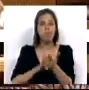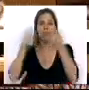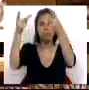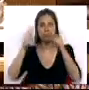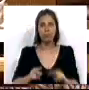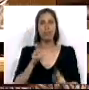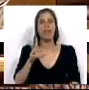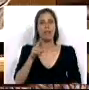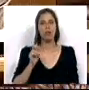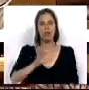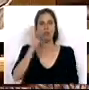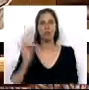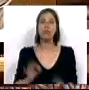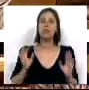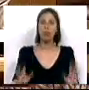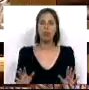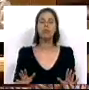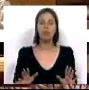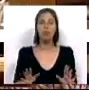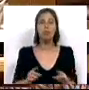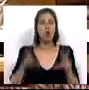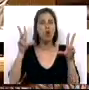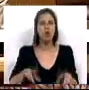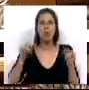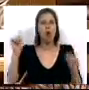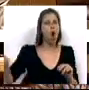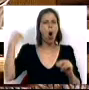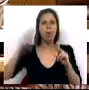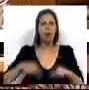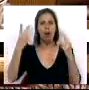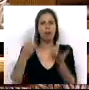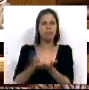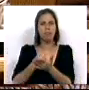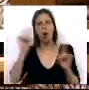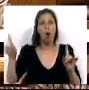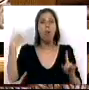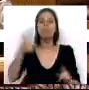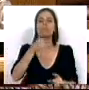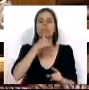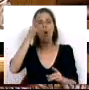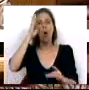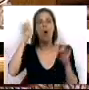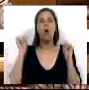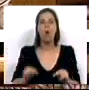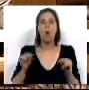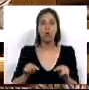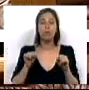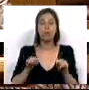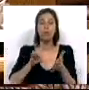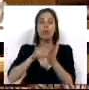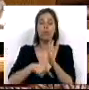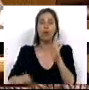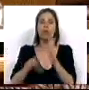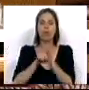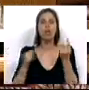à taxa intermédia de 13%, de onde nunca deveria ter saído, e decidimos pôr já hoje este